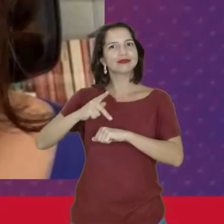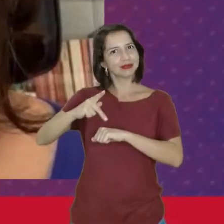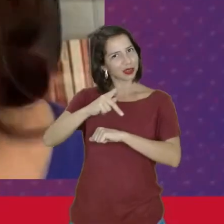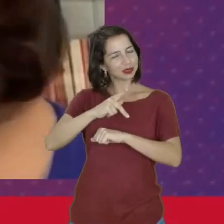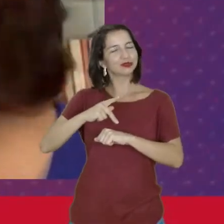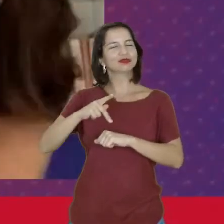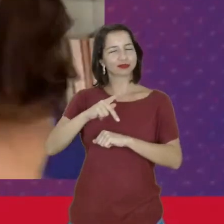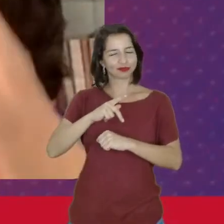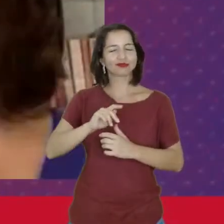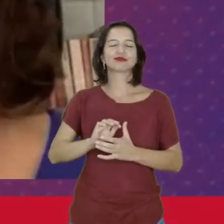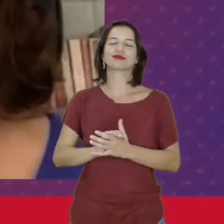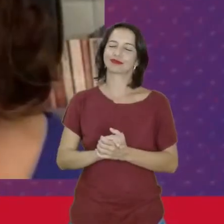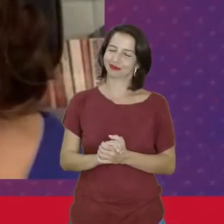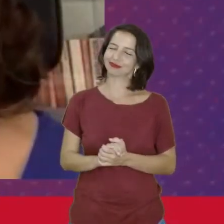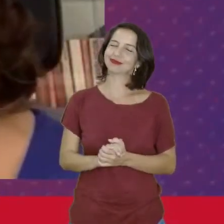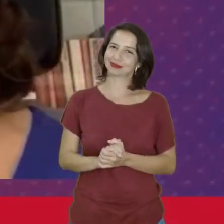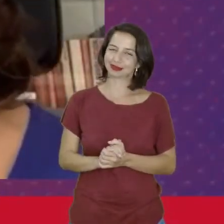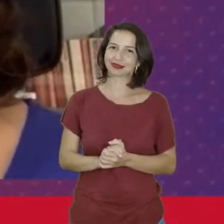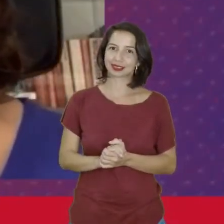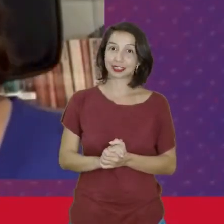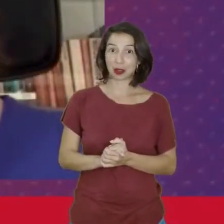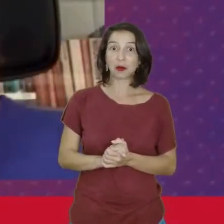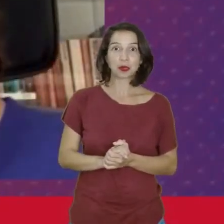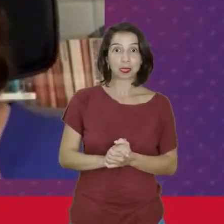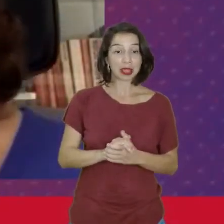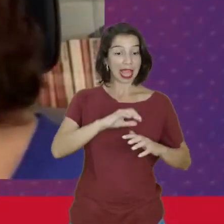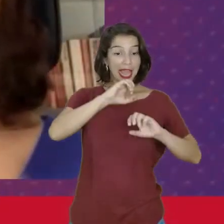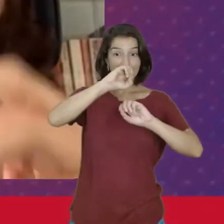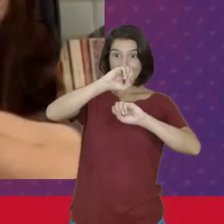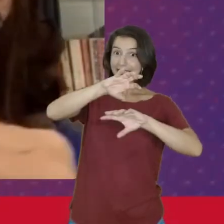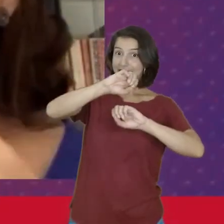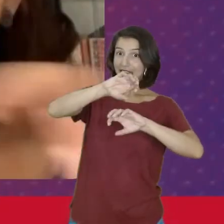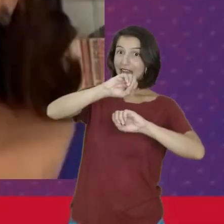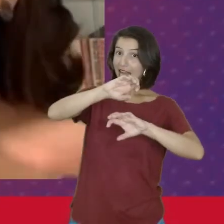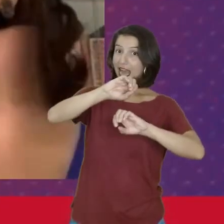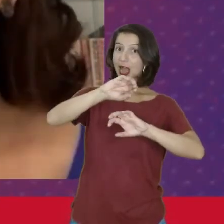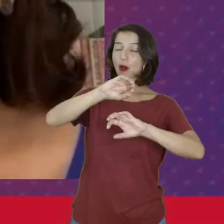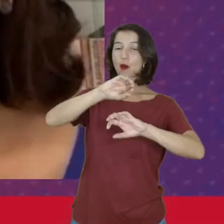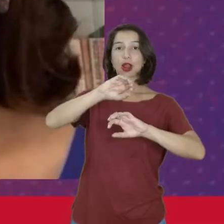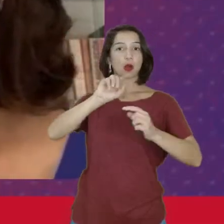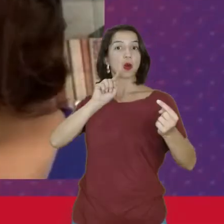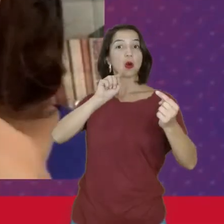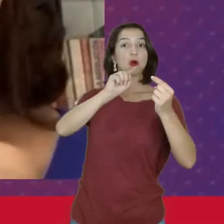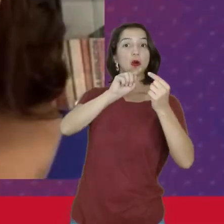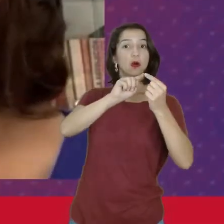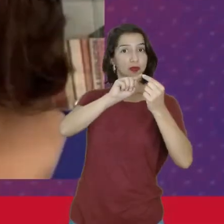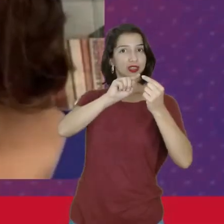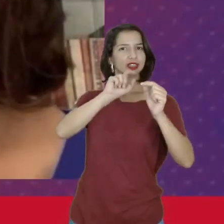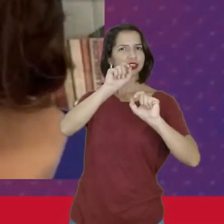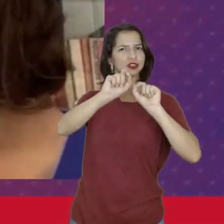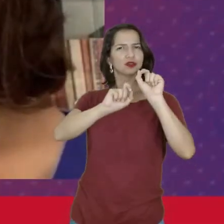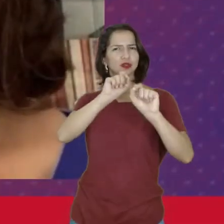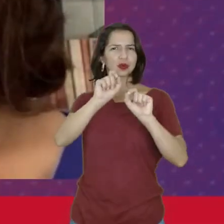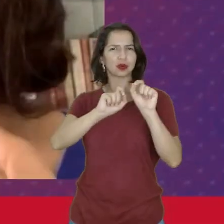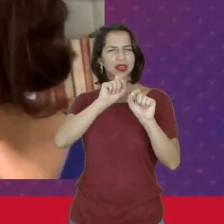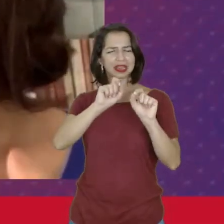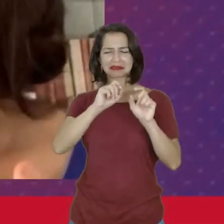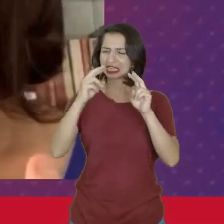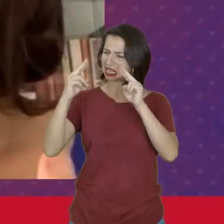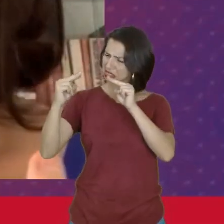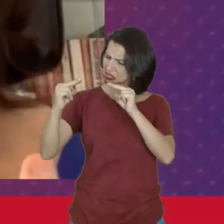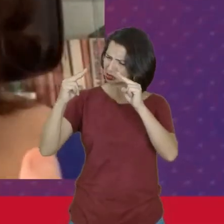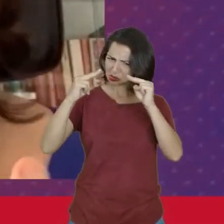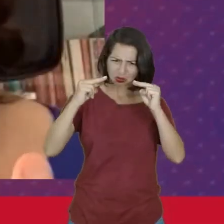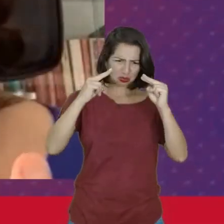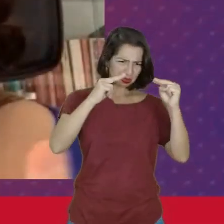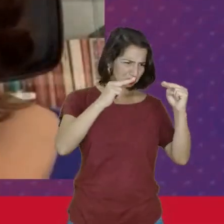Então, o nosso convite nessa aula é para que esses temas tão pesados, tão duros no nosso tempo, primeiro